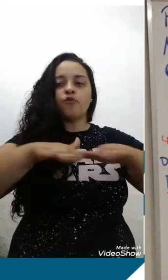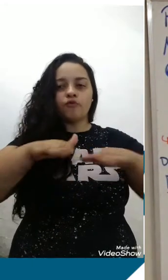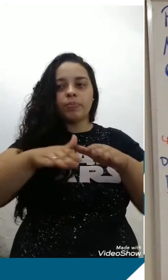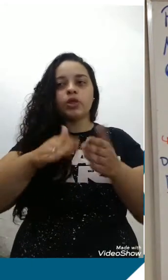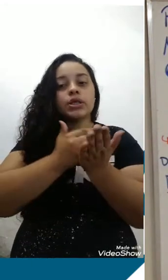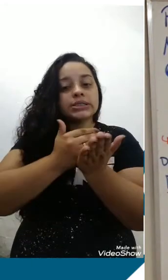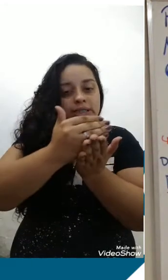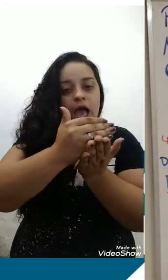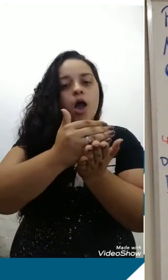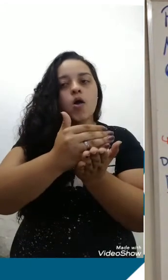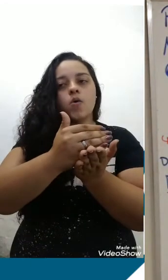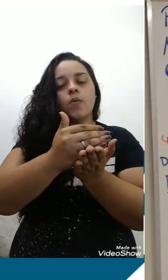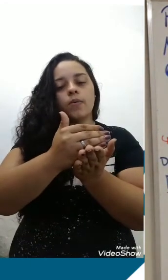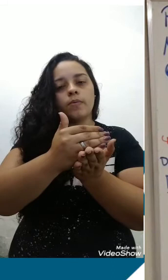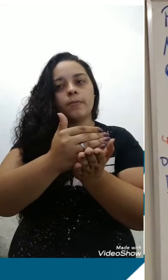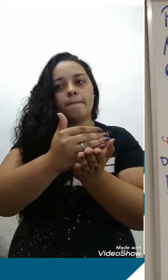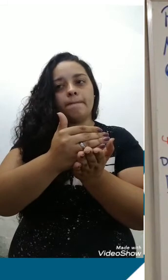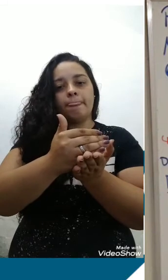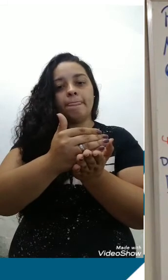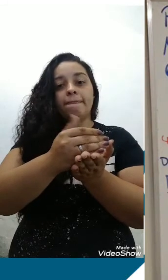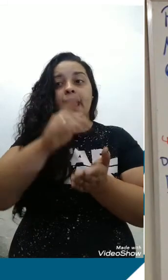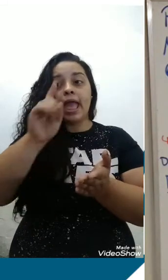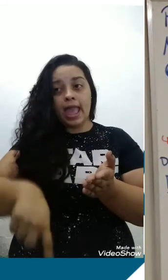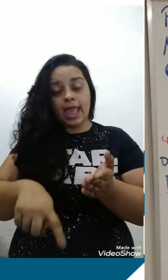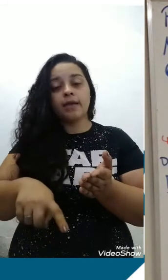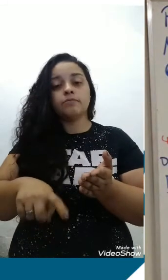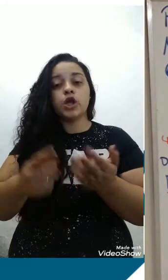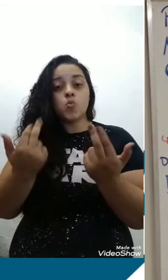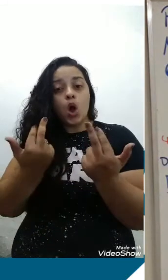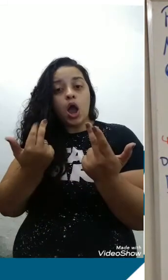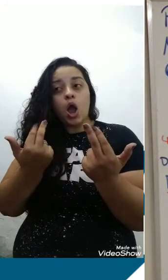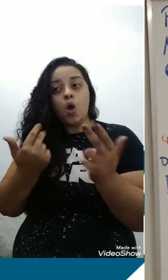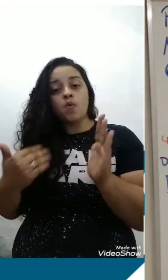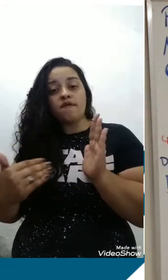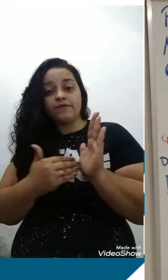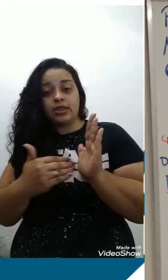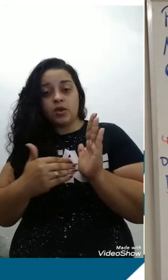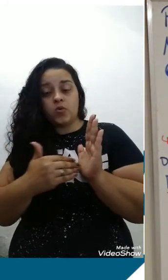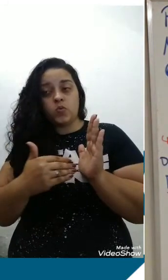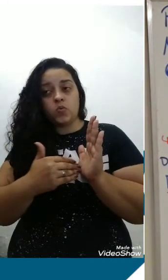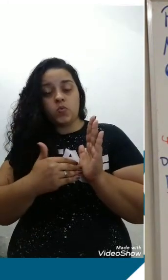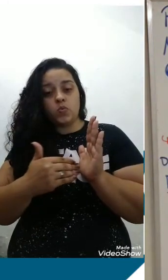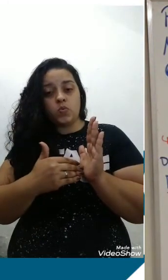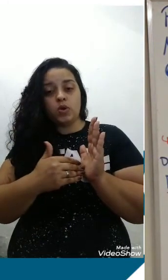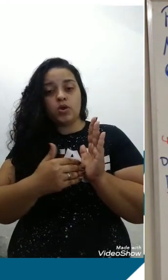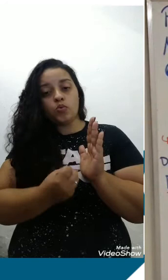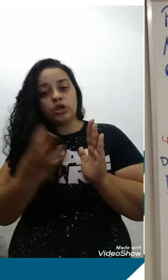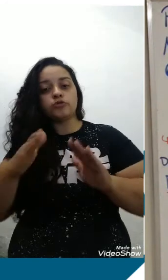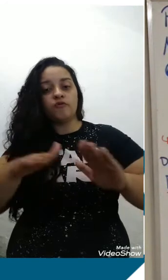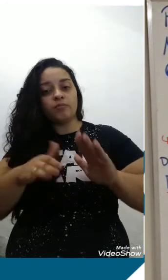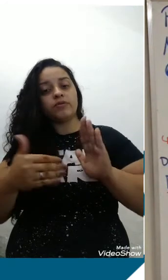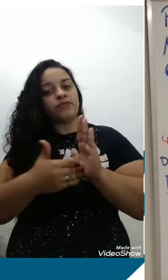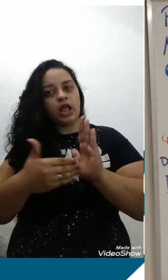de movimento inicial ela é igual à